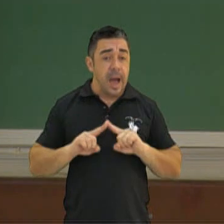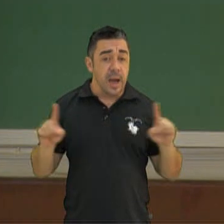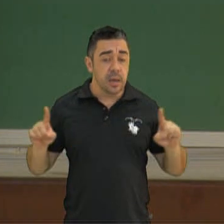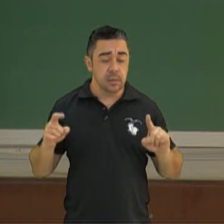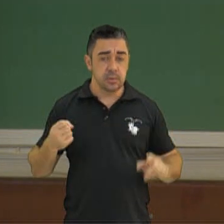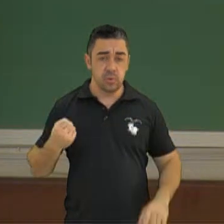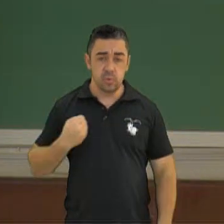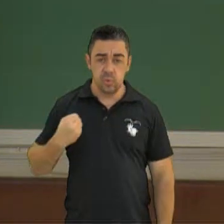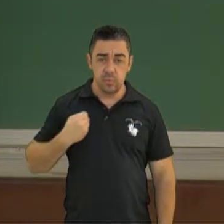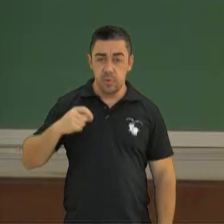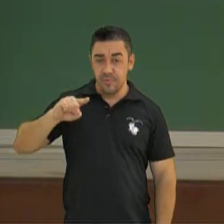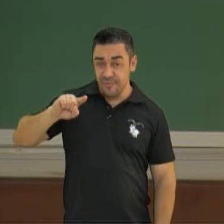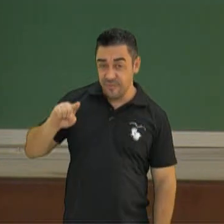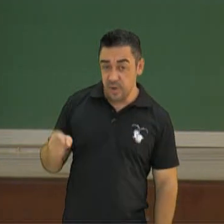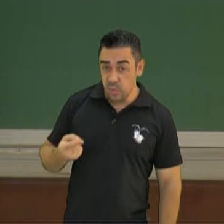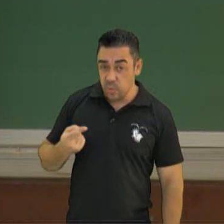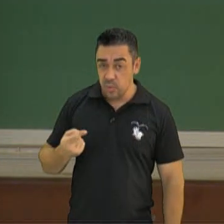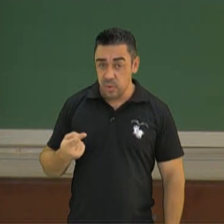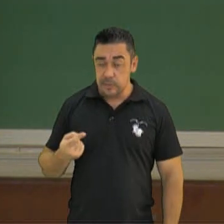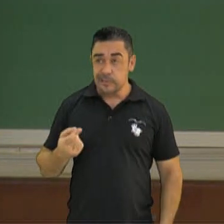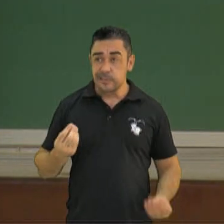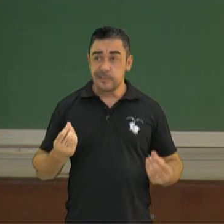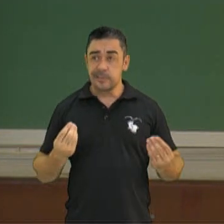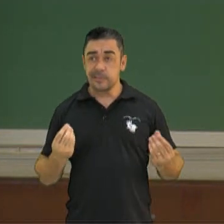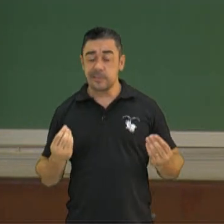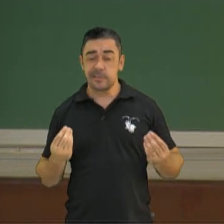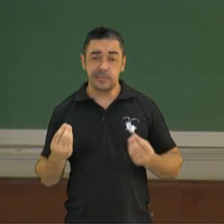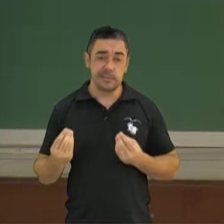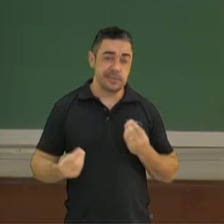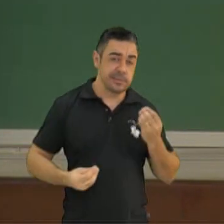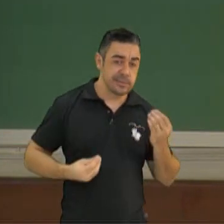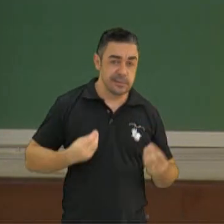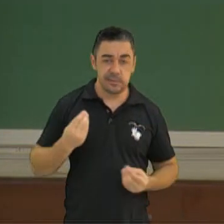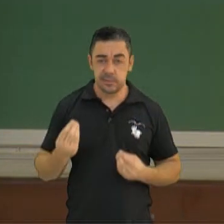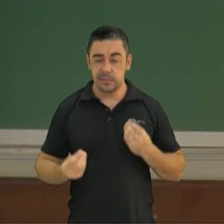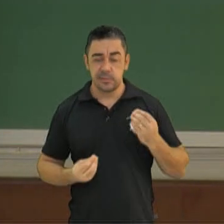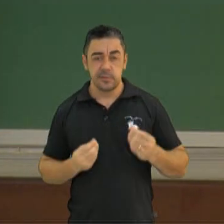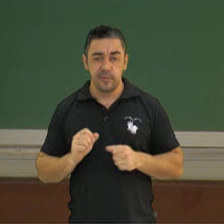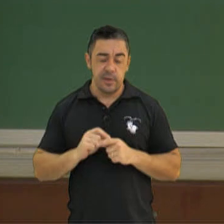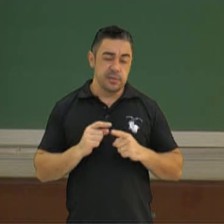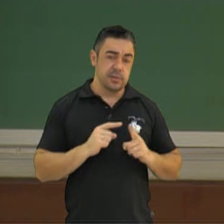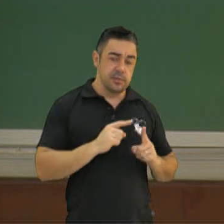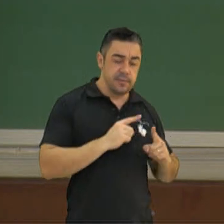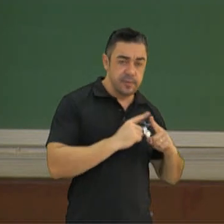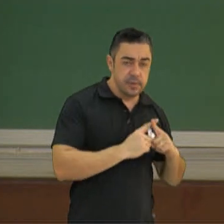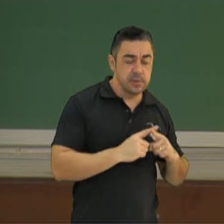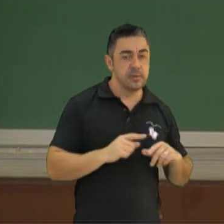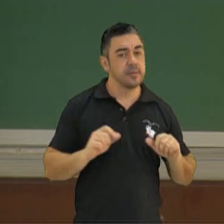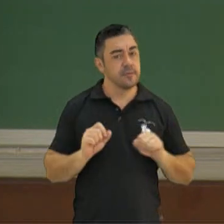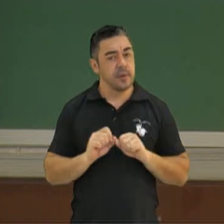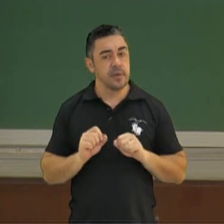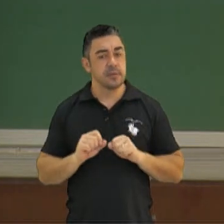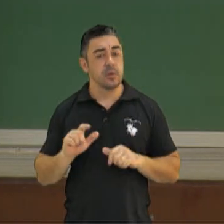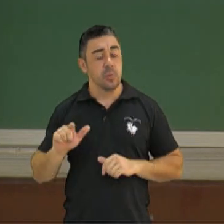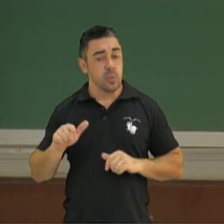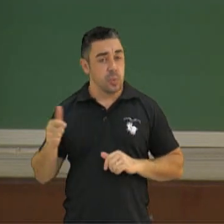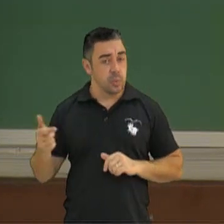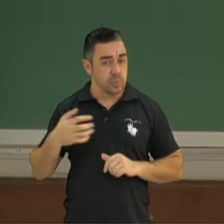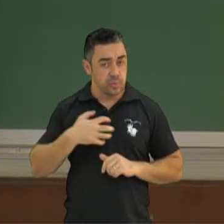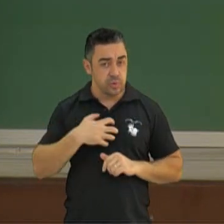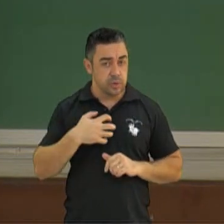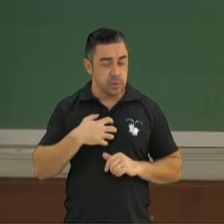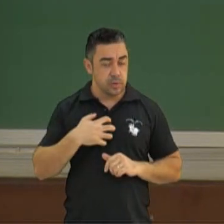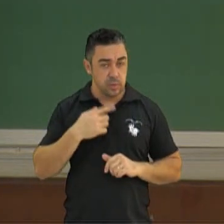um número que não é inteiro, aí fica complicado você agir dessa forma. Então, nós vamos resolver de outra